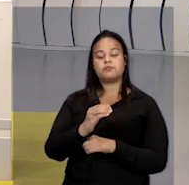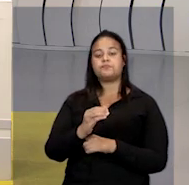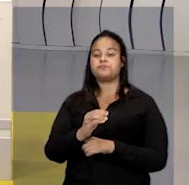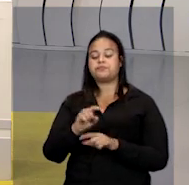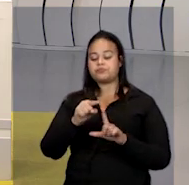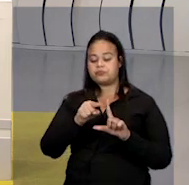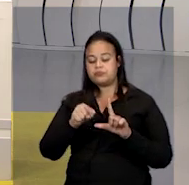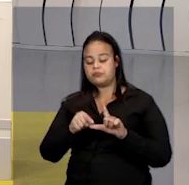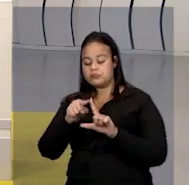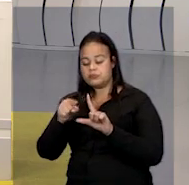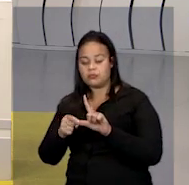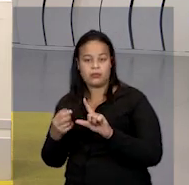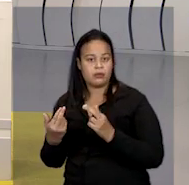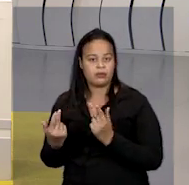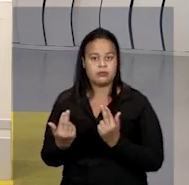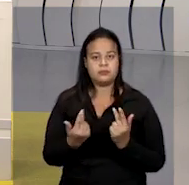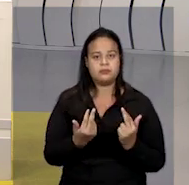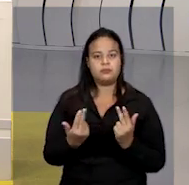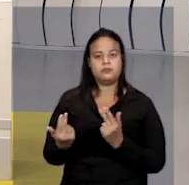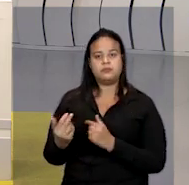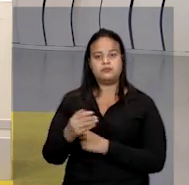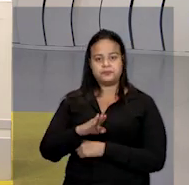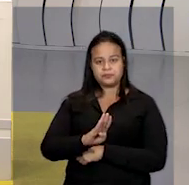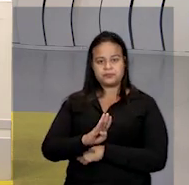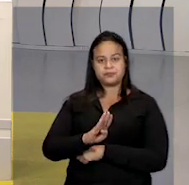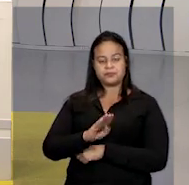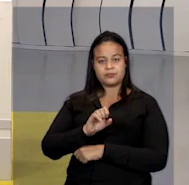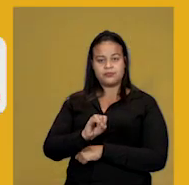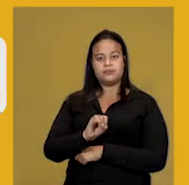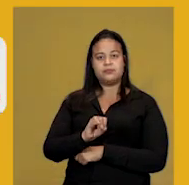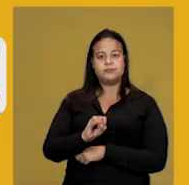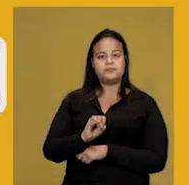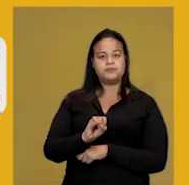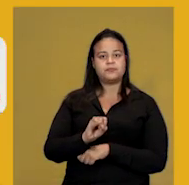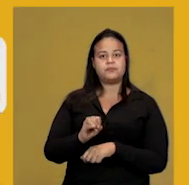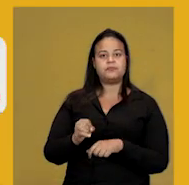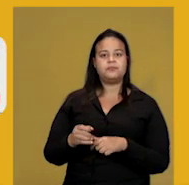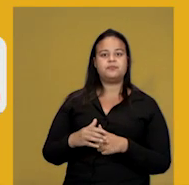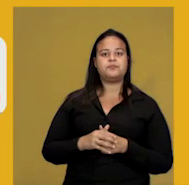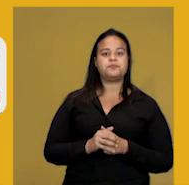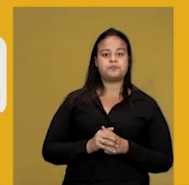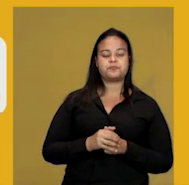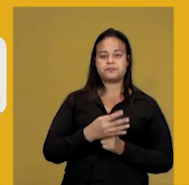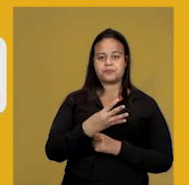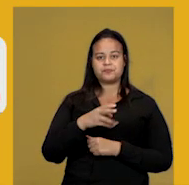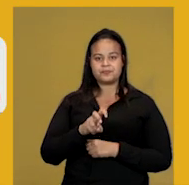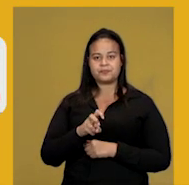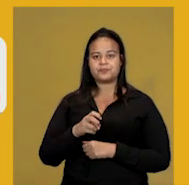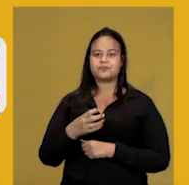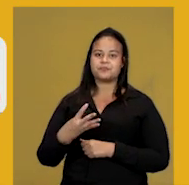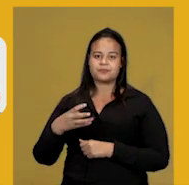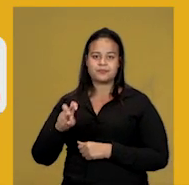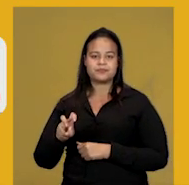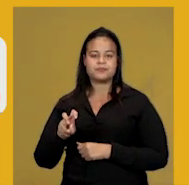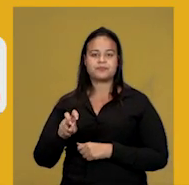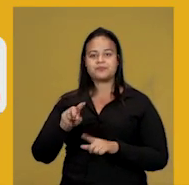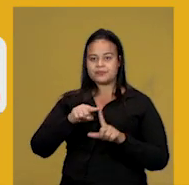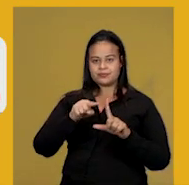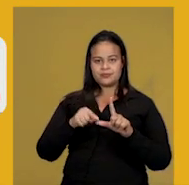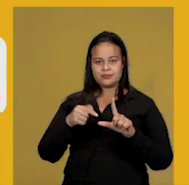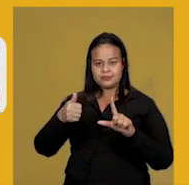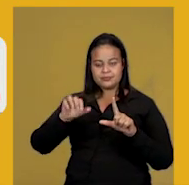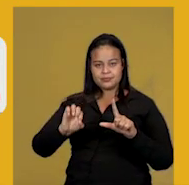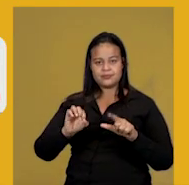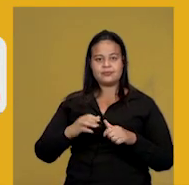medida a B. Ou seja, se for 40, aqui vai ser 45 e aqui vai ser 45, porque este ângulo aqui já é